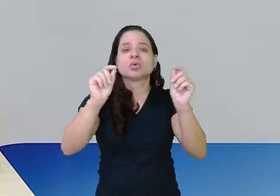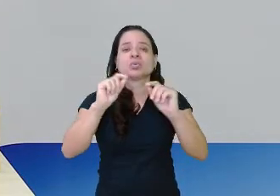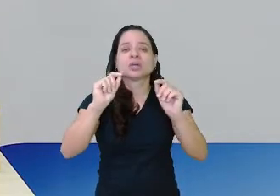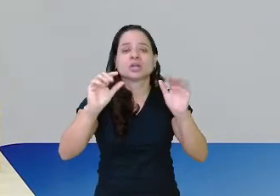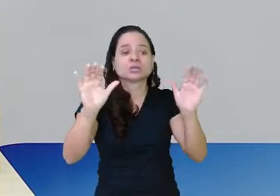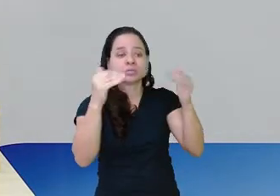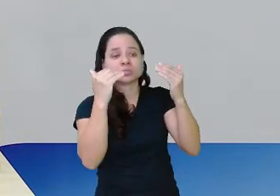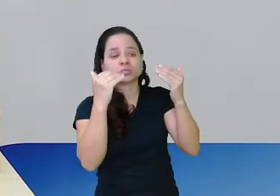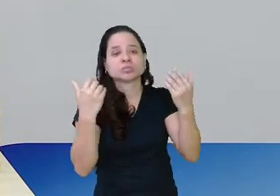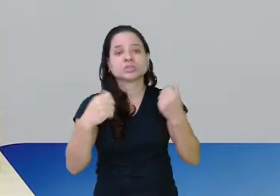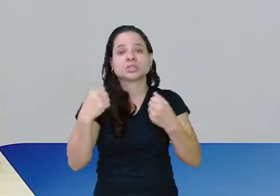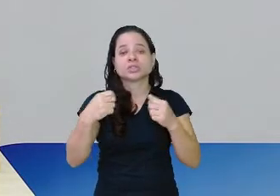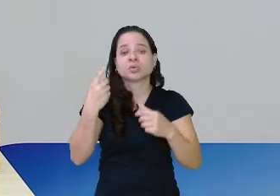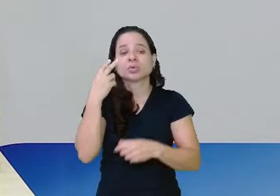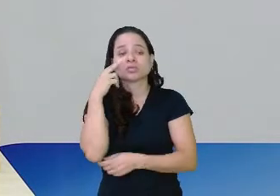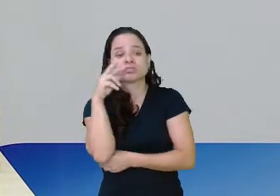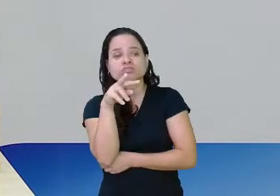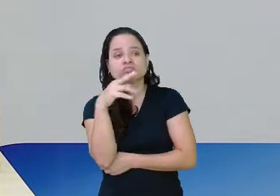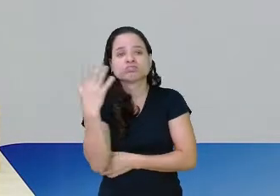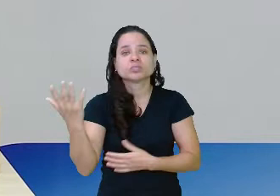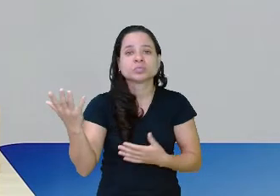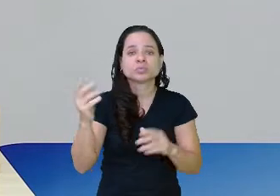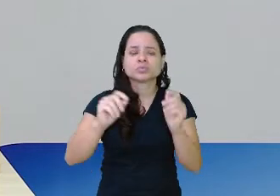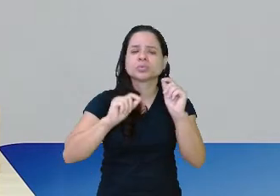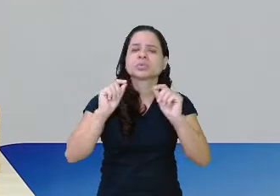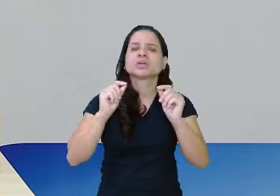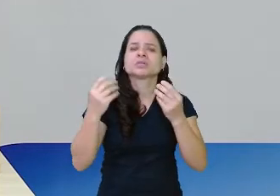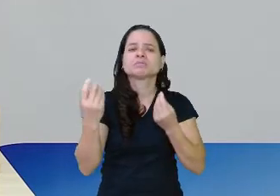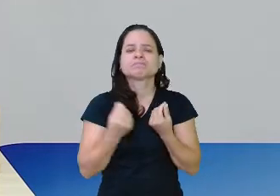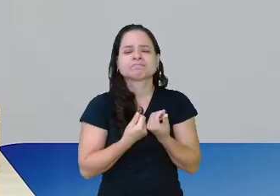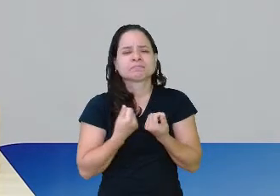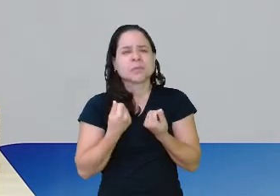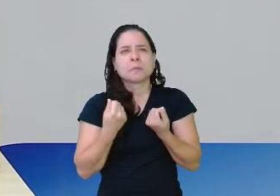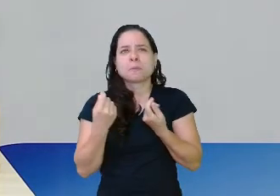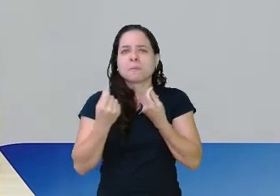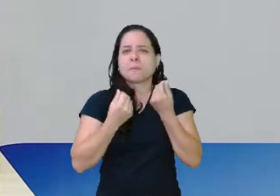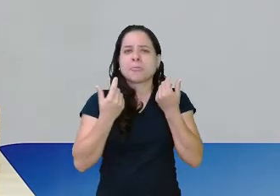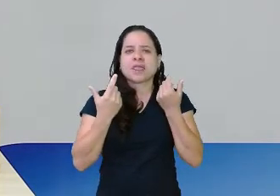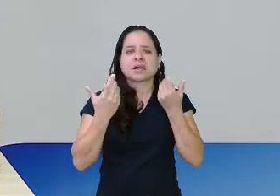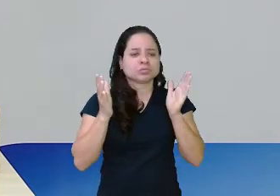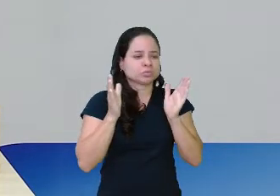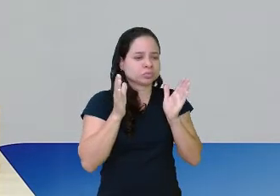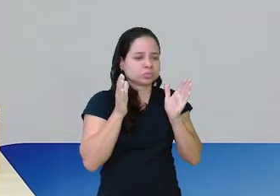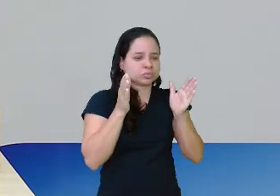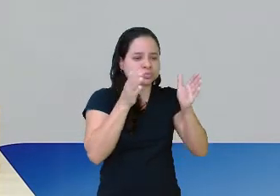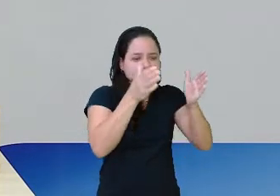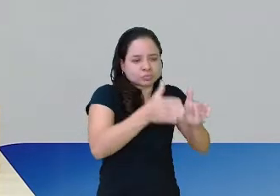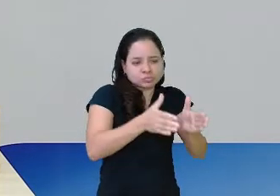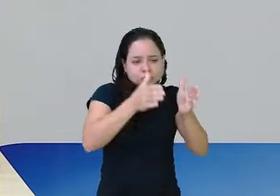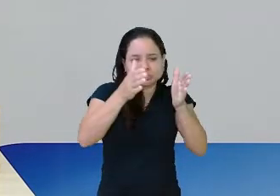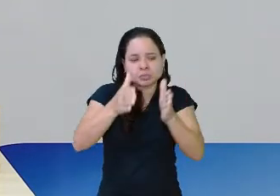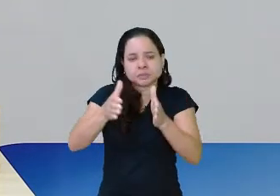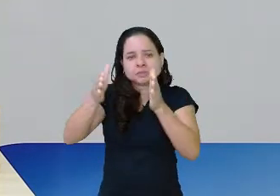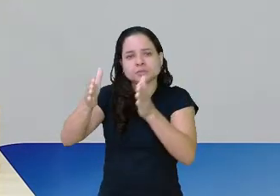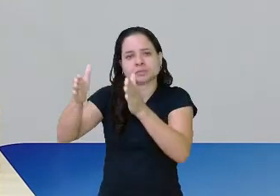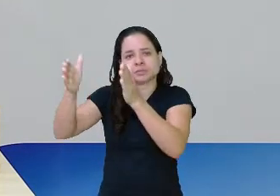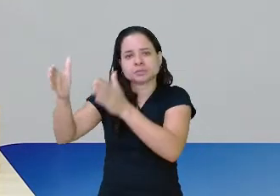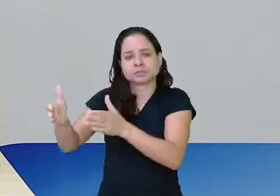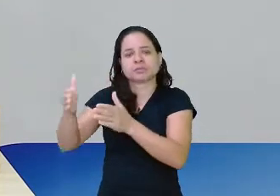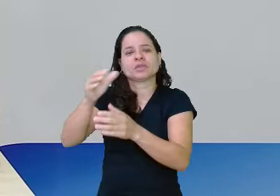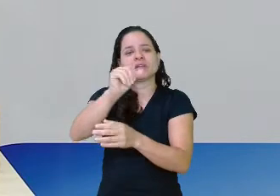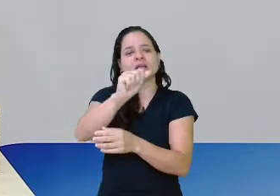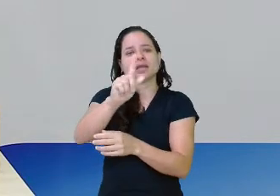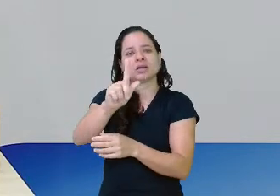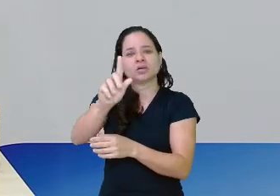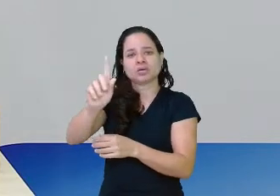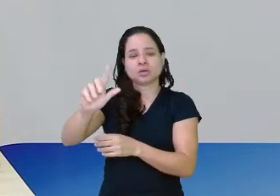atento? O que é que a gente precisa ficar atenta? É a posição que esses algarismos ocupam.